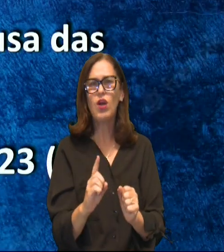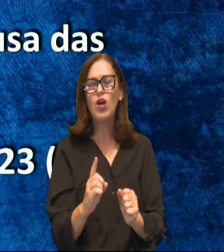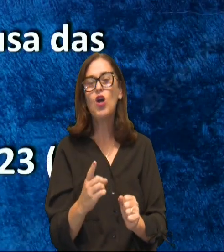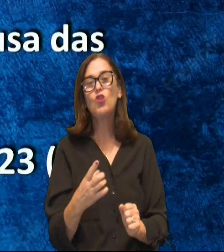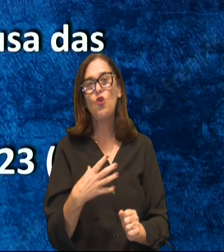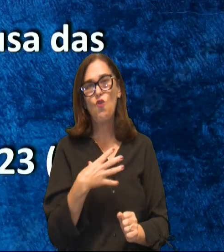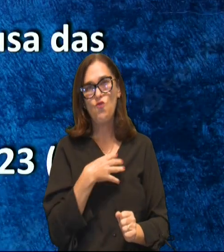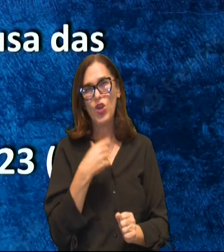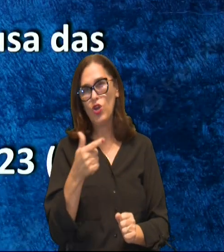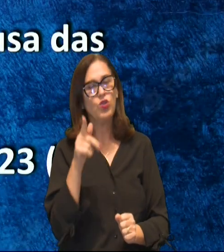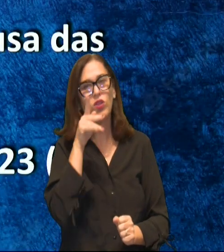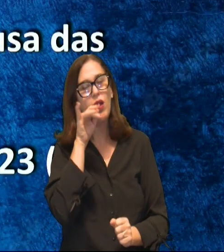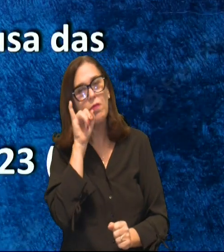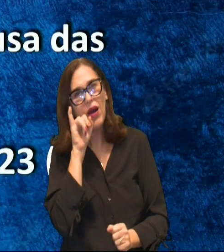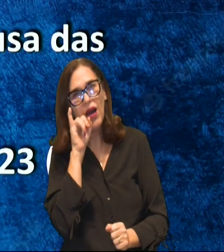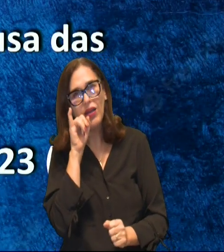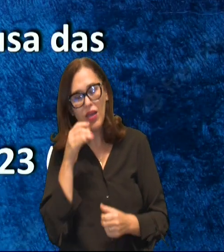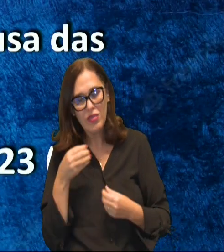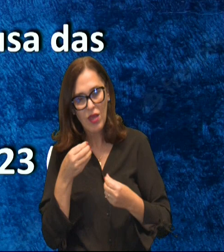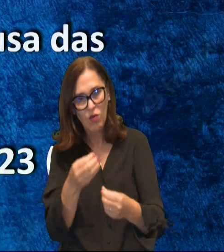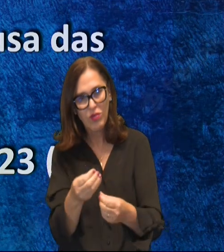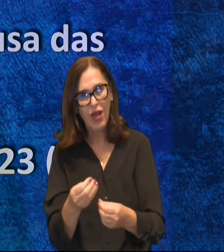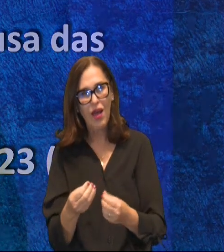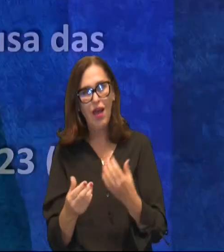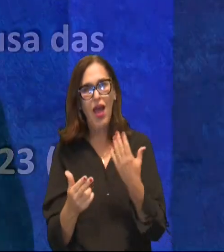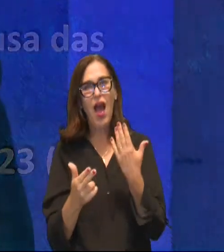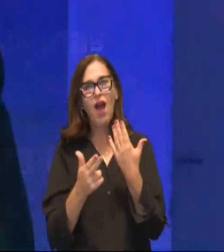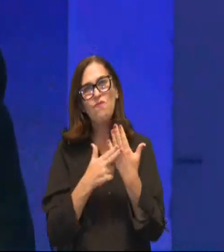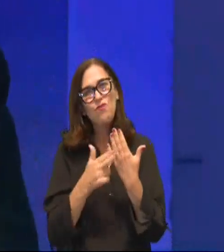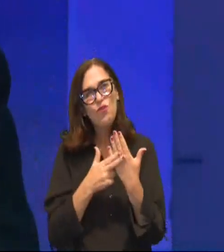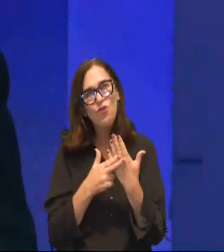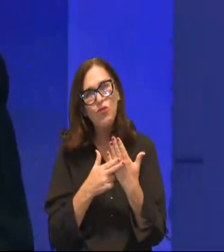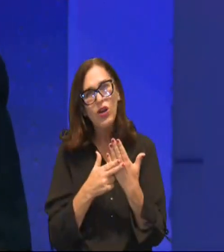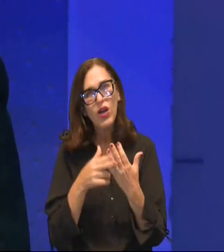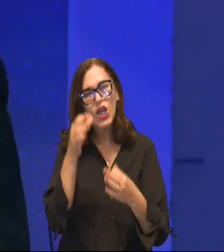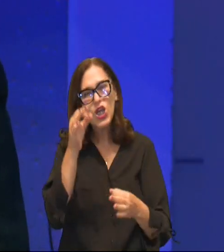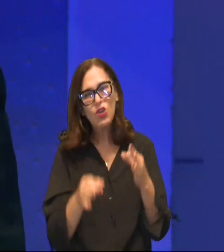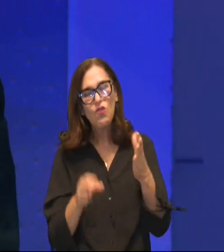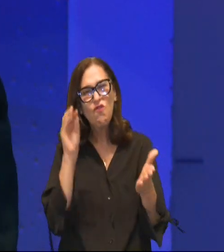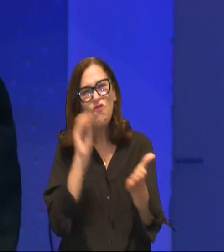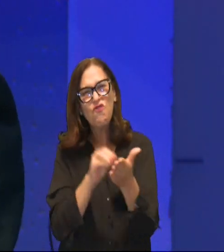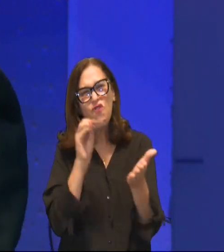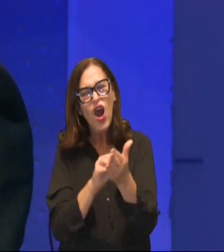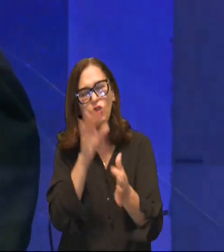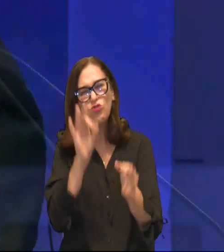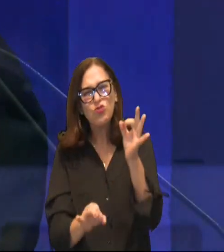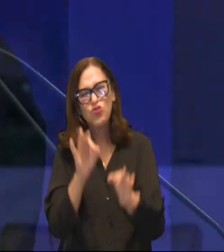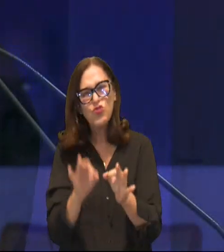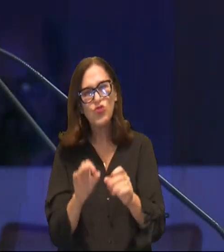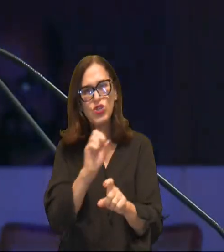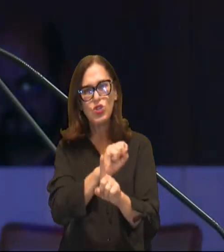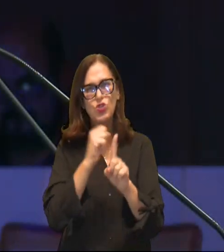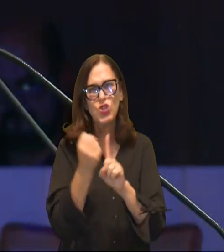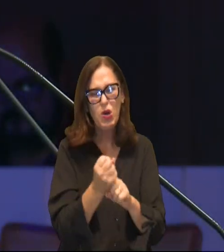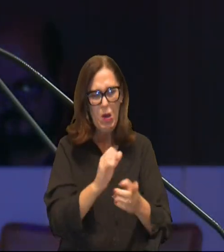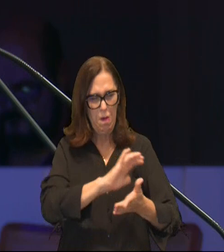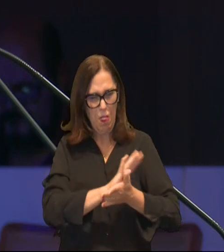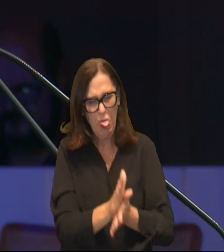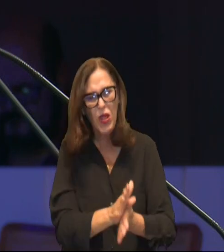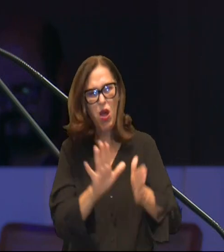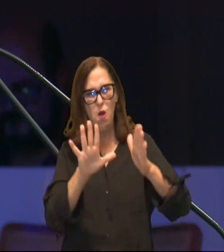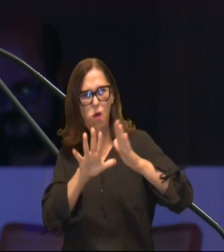não chega perante eles a causa das viúvas. Injustiça social, opressão,